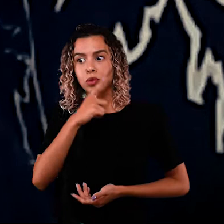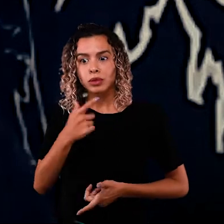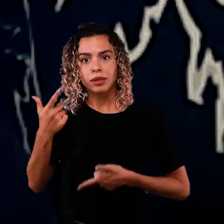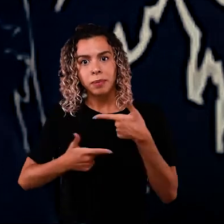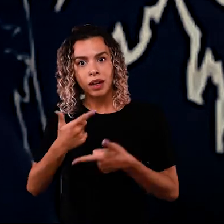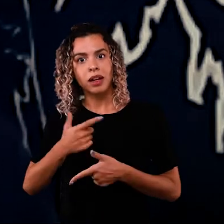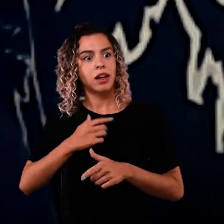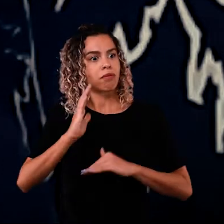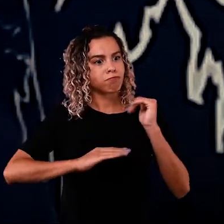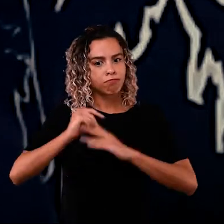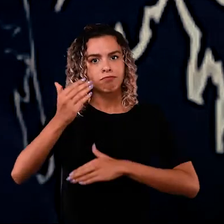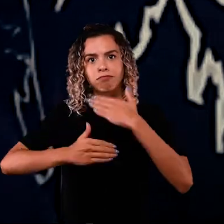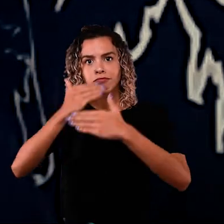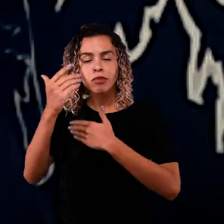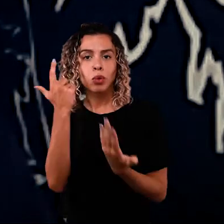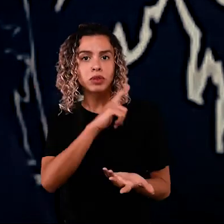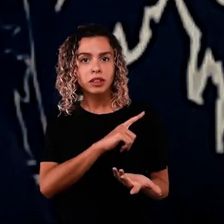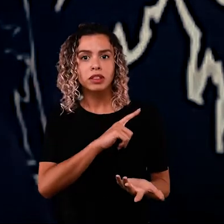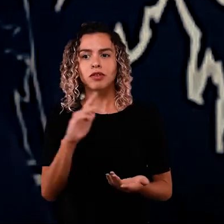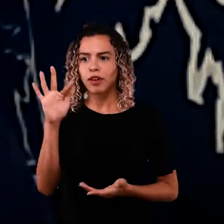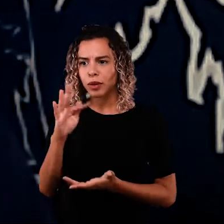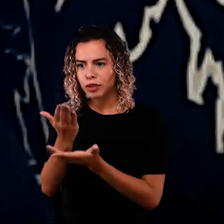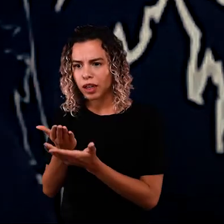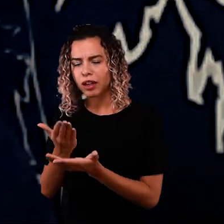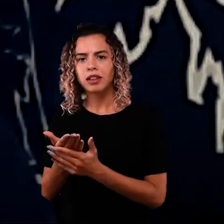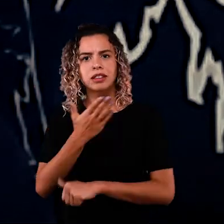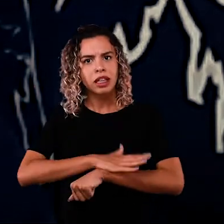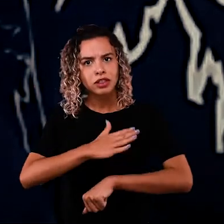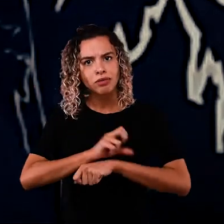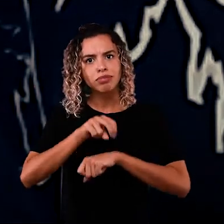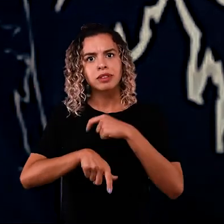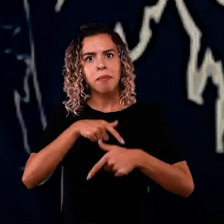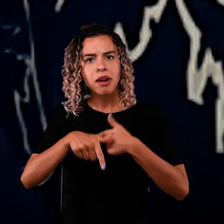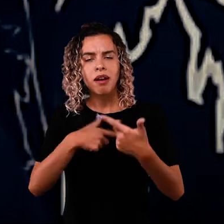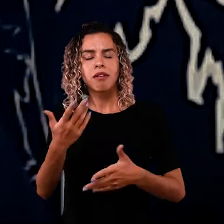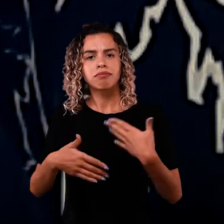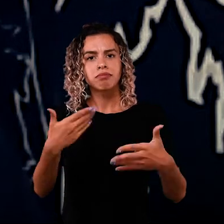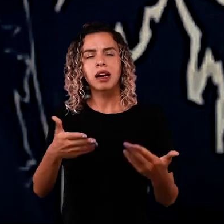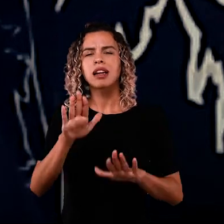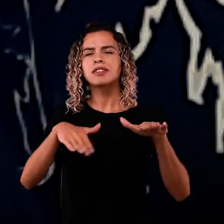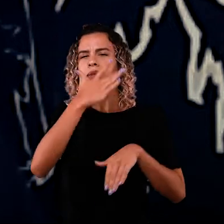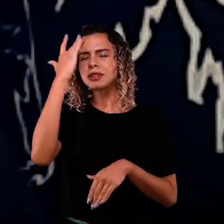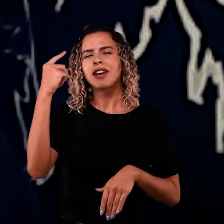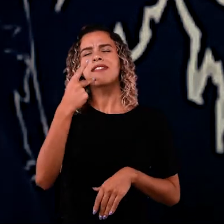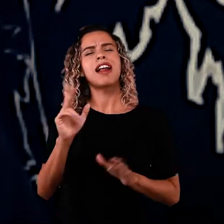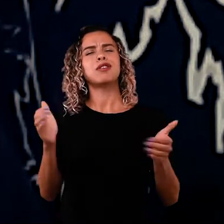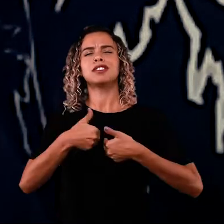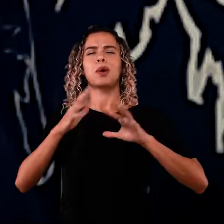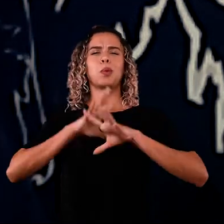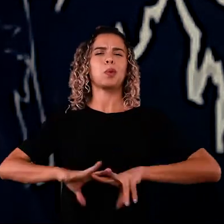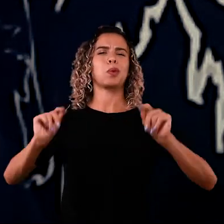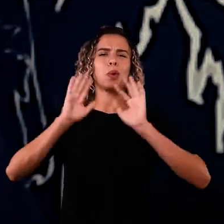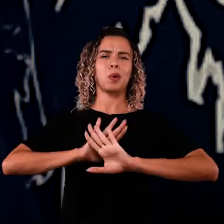ser bem sucedido nas suas propostas, assim, né, fazer faculdade, fazer estágio e tudo, aí as pessoas dizem que a gente